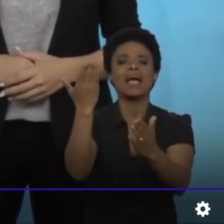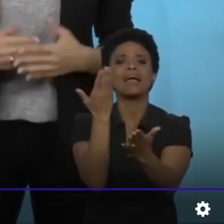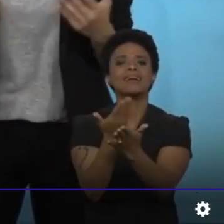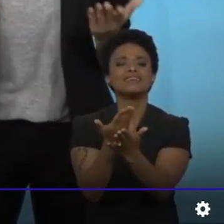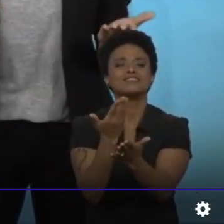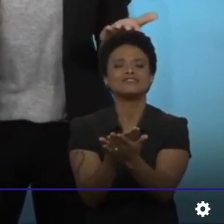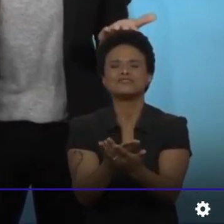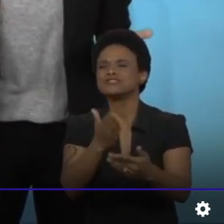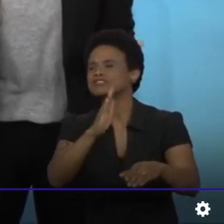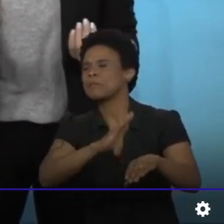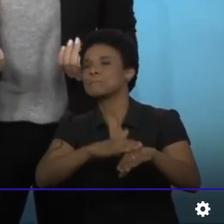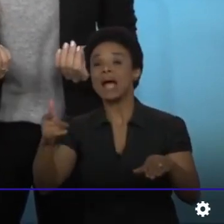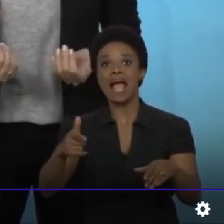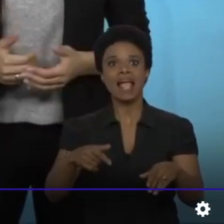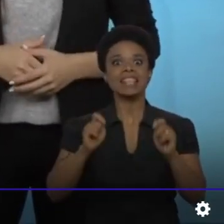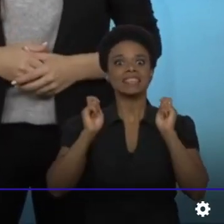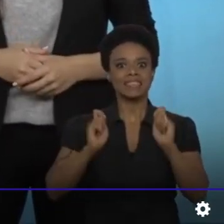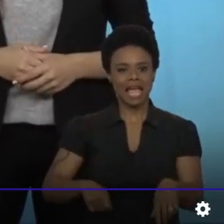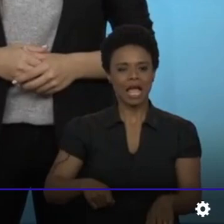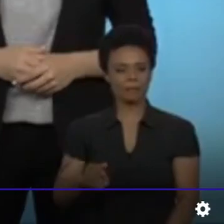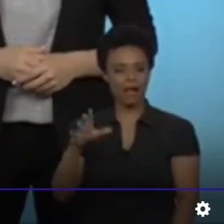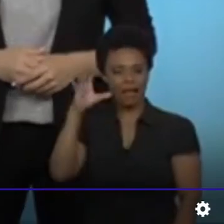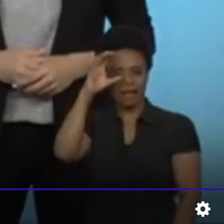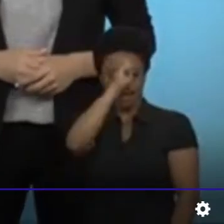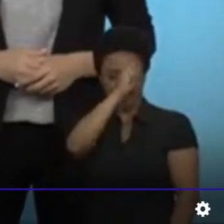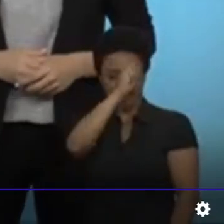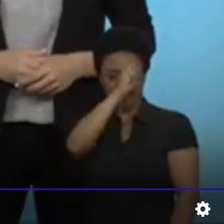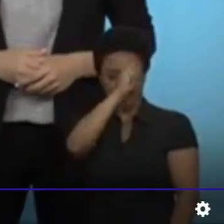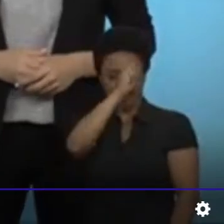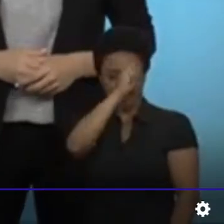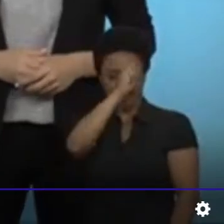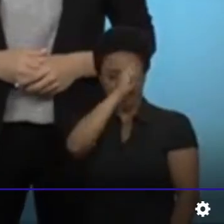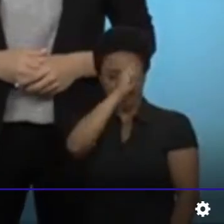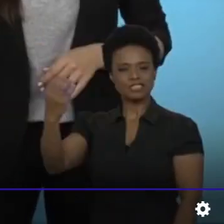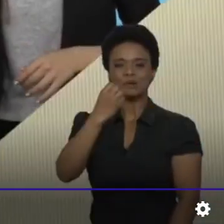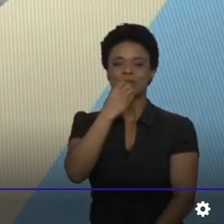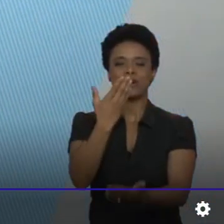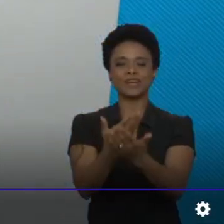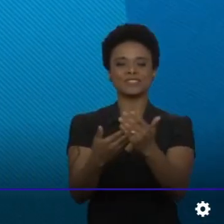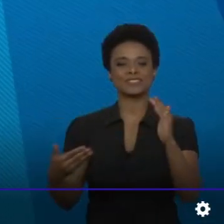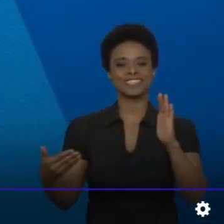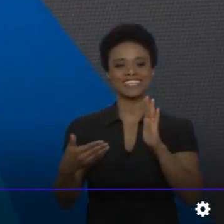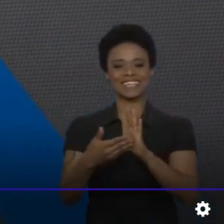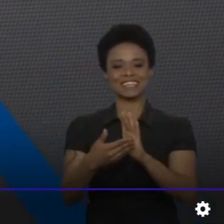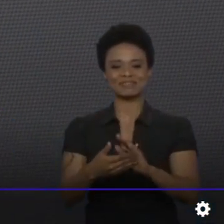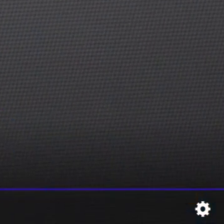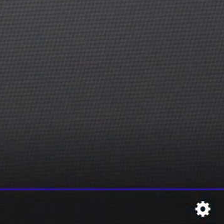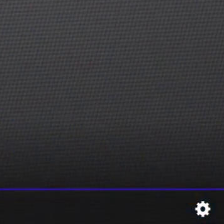estudar, maiores serão nossas chances de sucesso. Bons estudos e até mais!